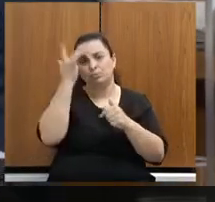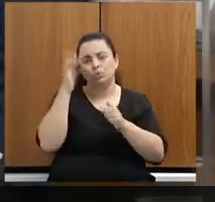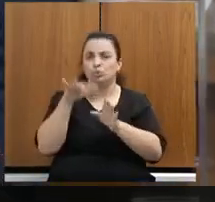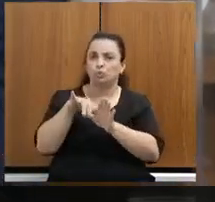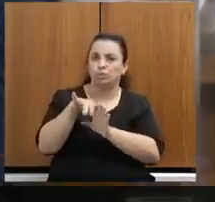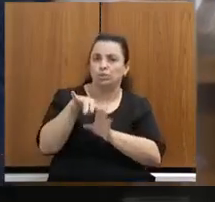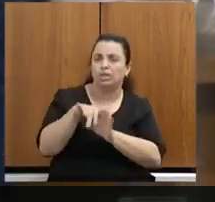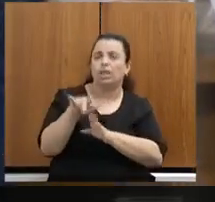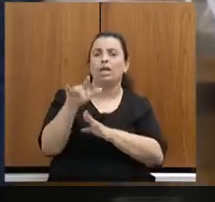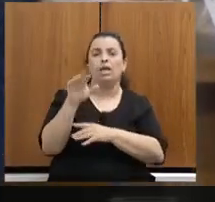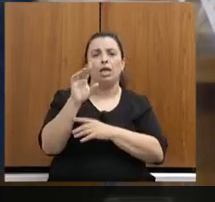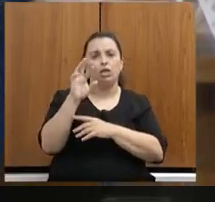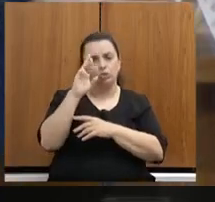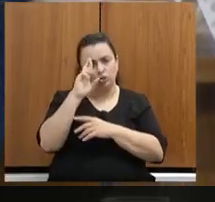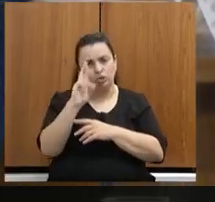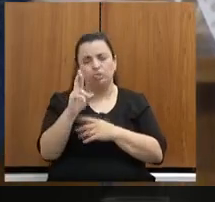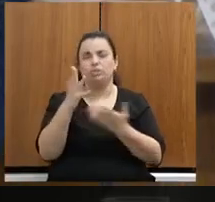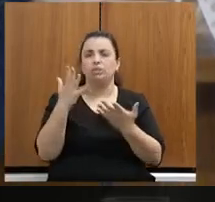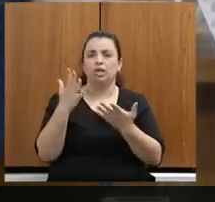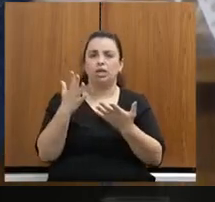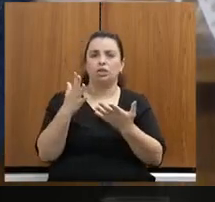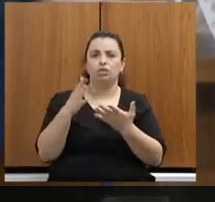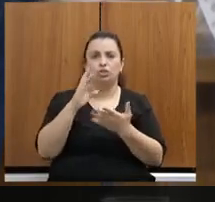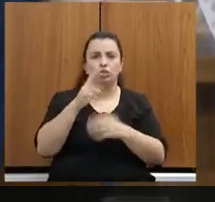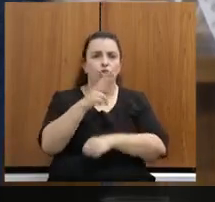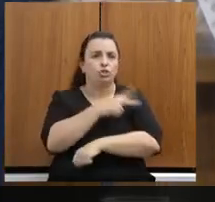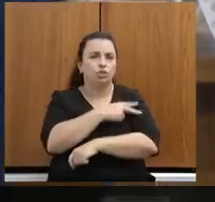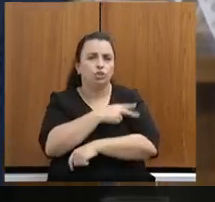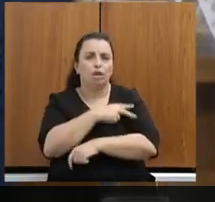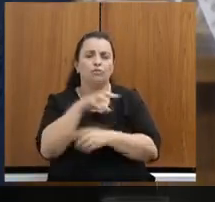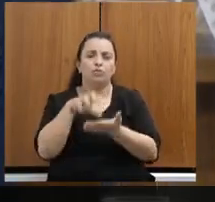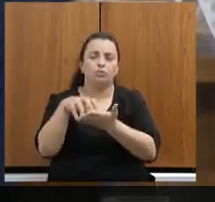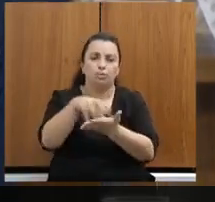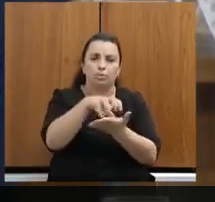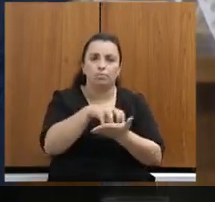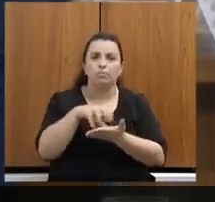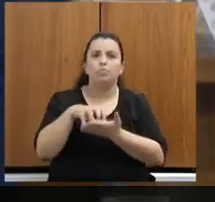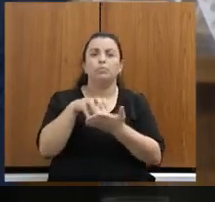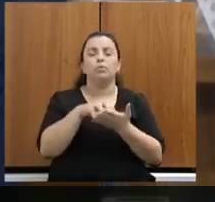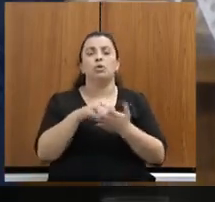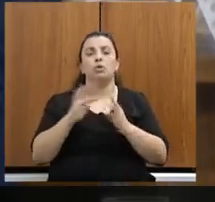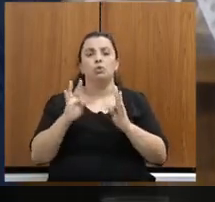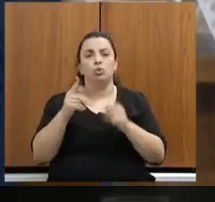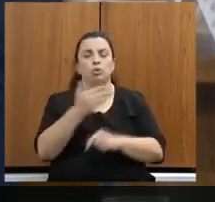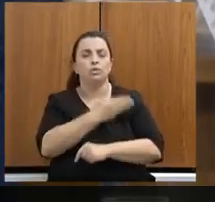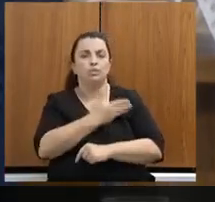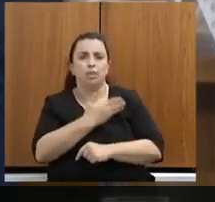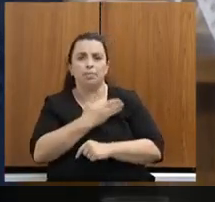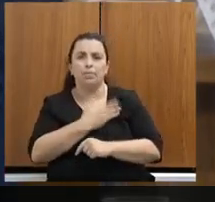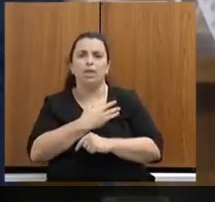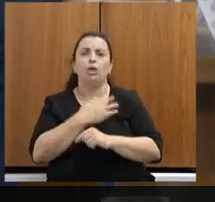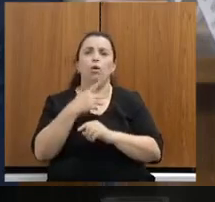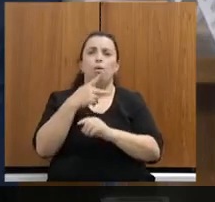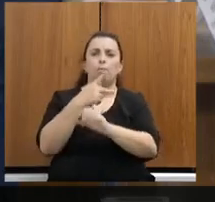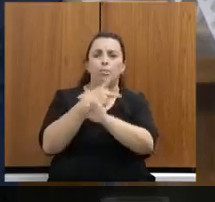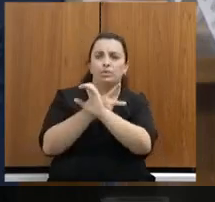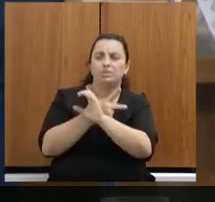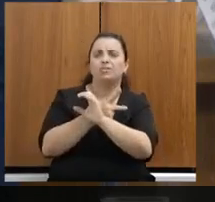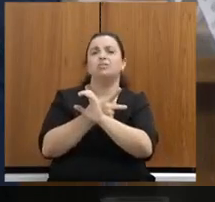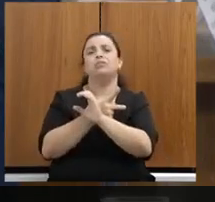nossos dirigentes chefe departamentos regionais os nossos colegas de todas as carreiras policiais civis e